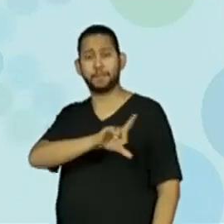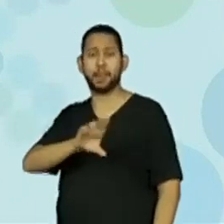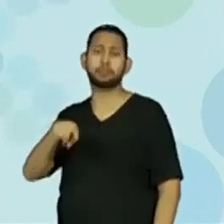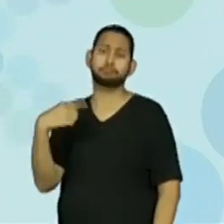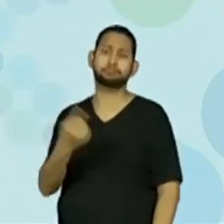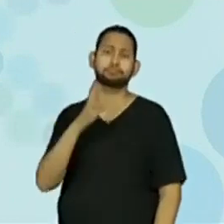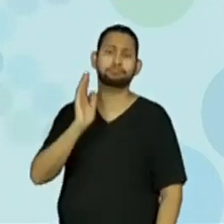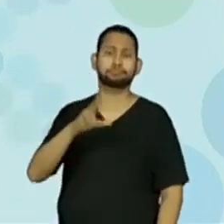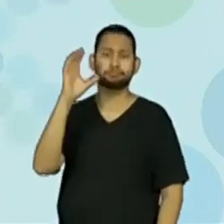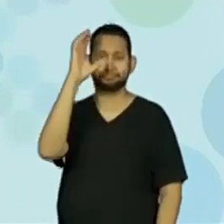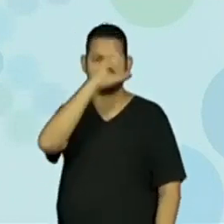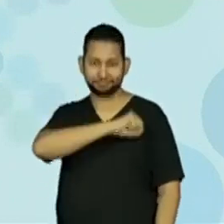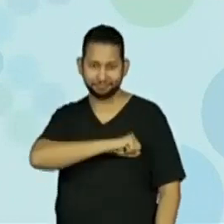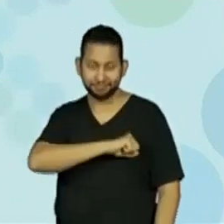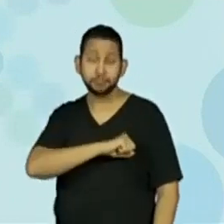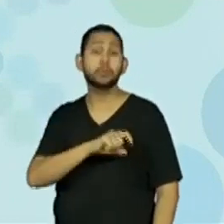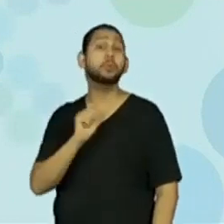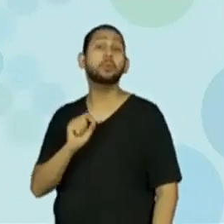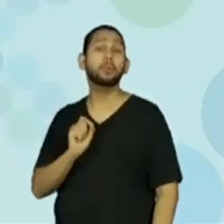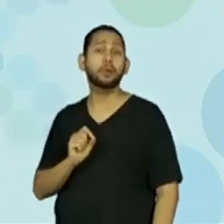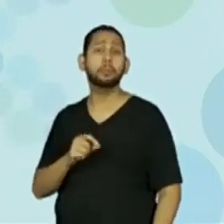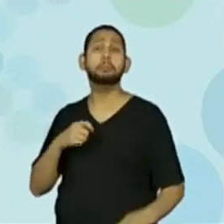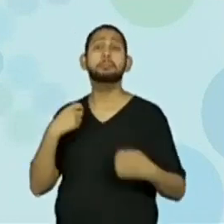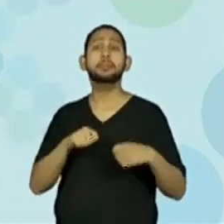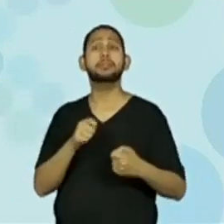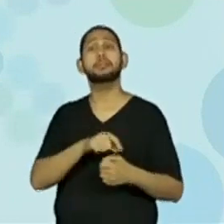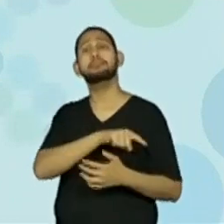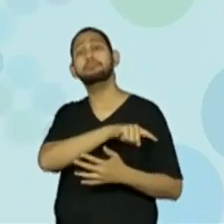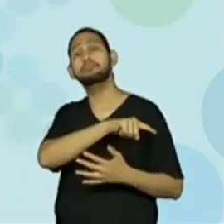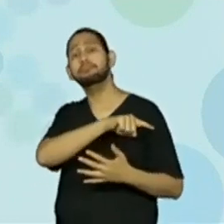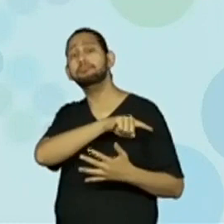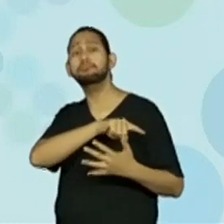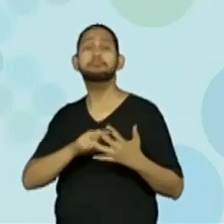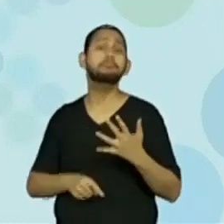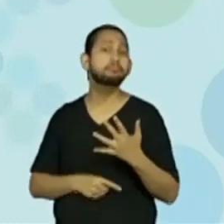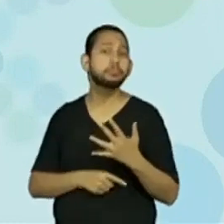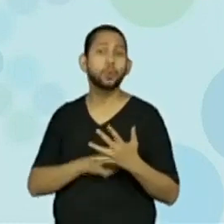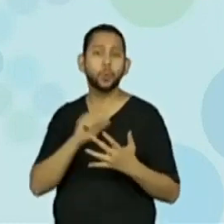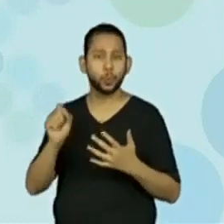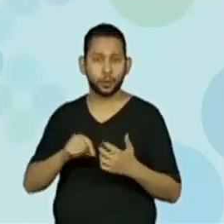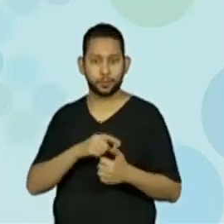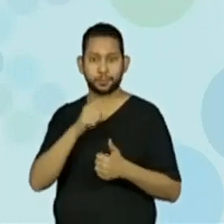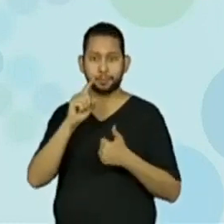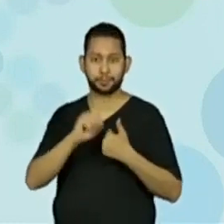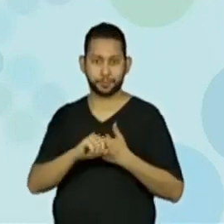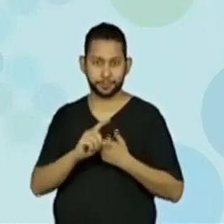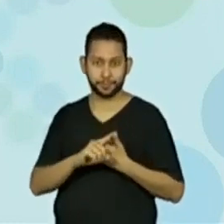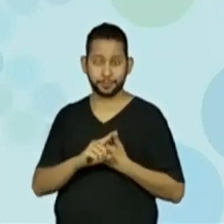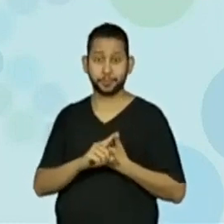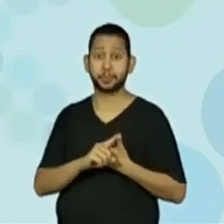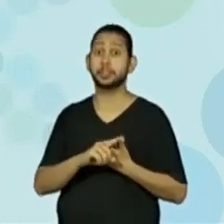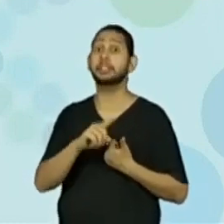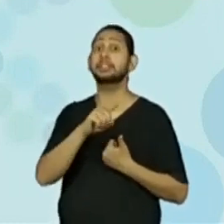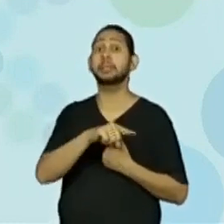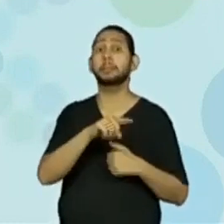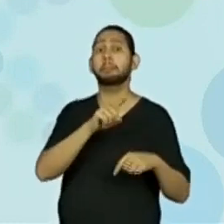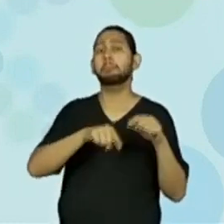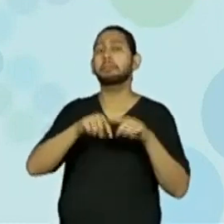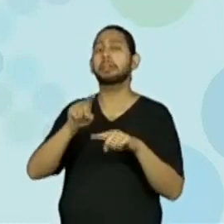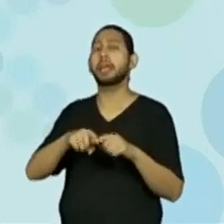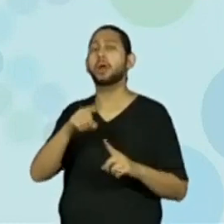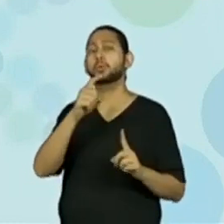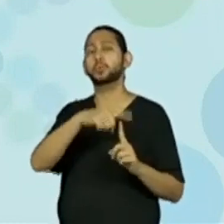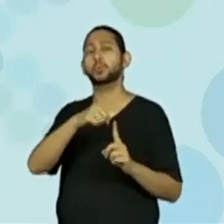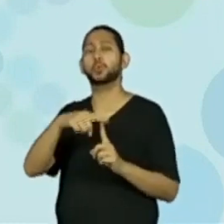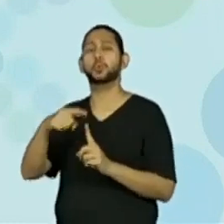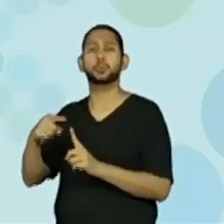vocês perceberam, eles dependem do quê? Os sons dependem do tipo de